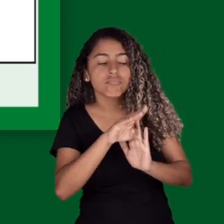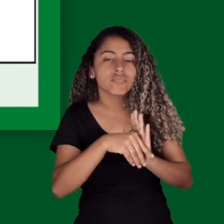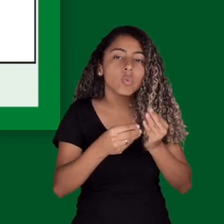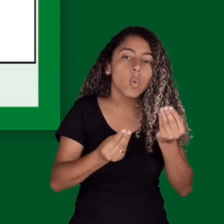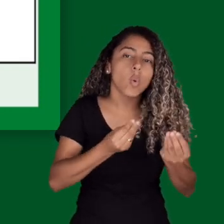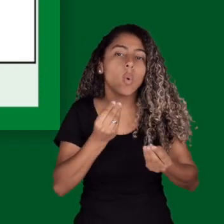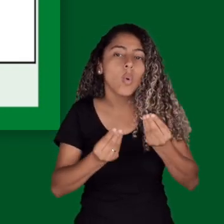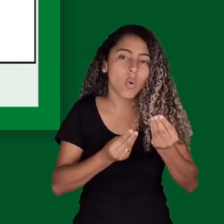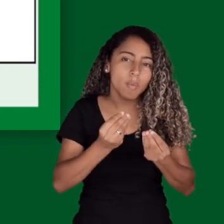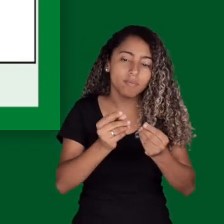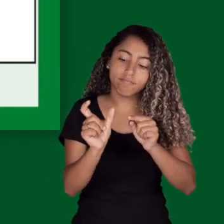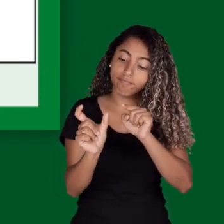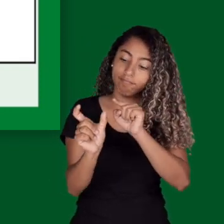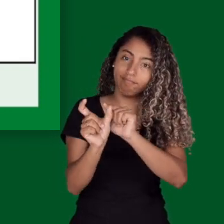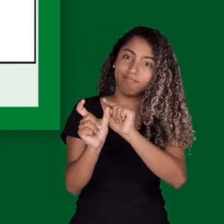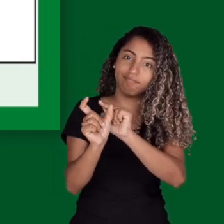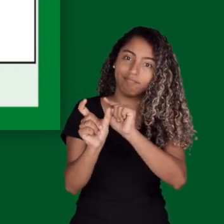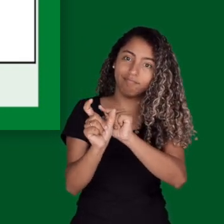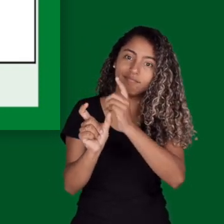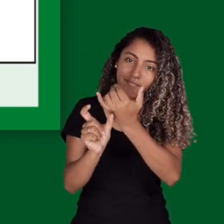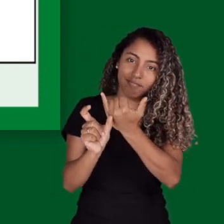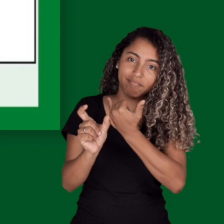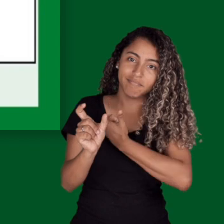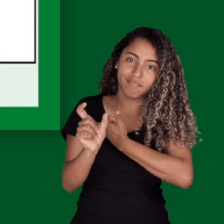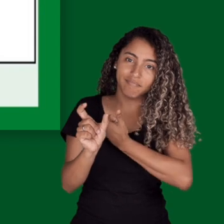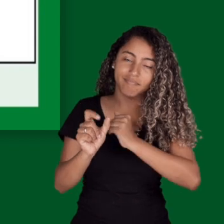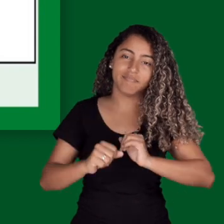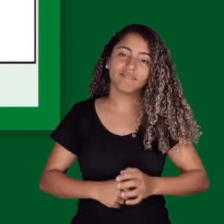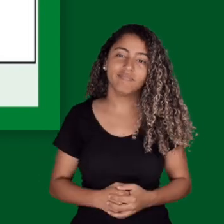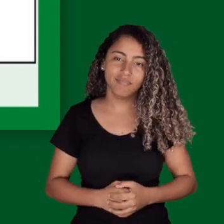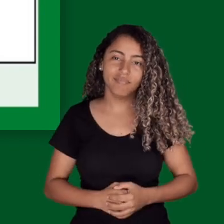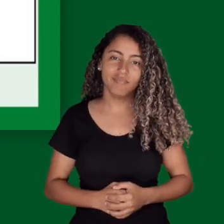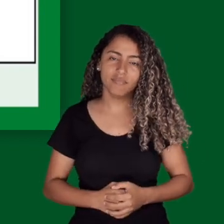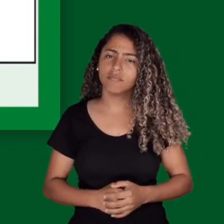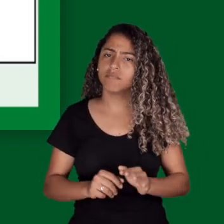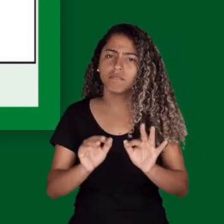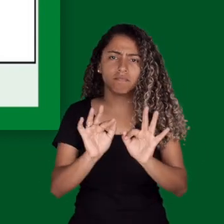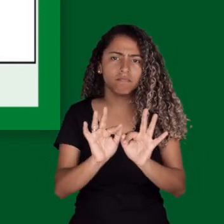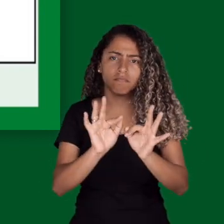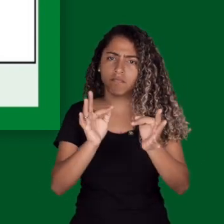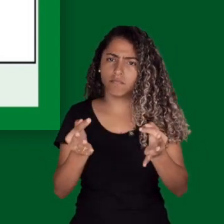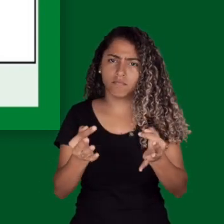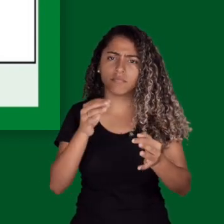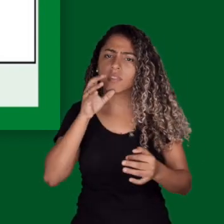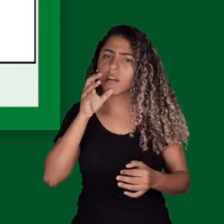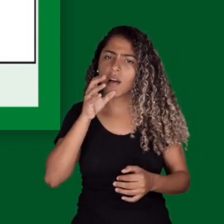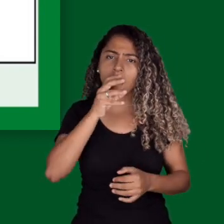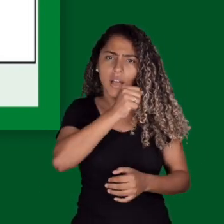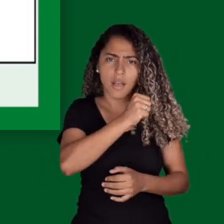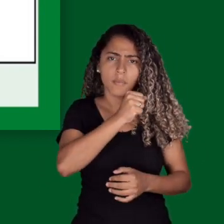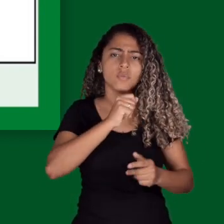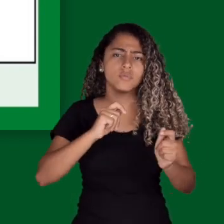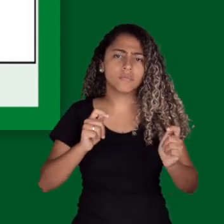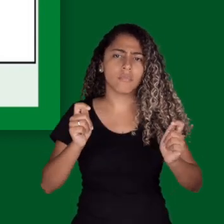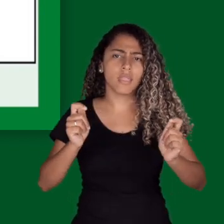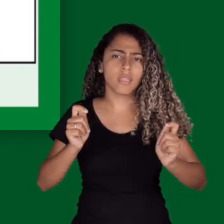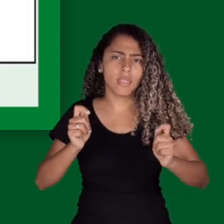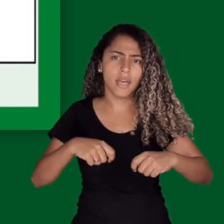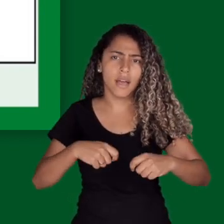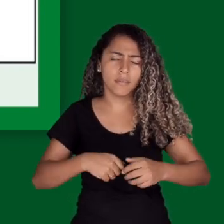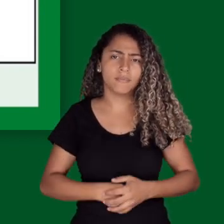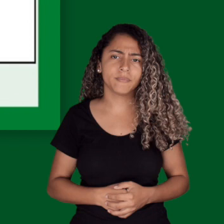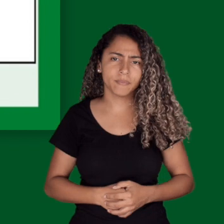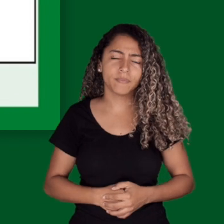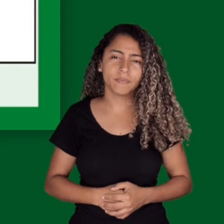do dia, ele vai ser feito através desse aparelho de glicemia capilar. Então, é um exame simples, é um exame